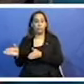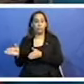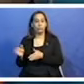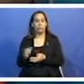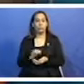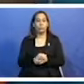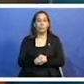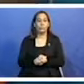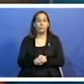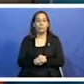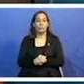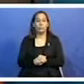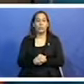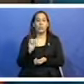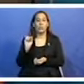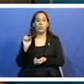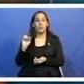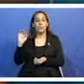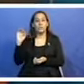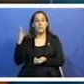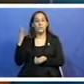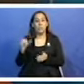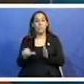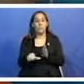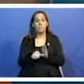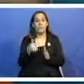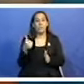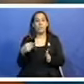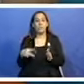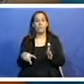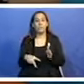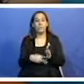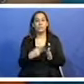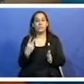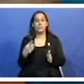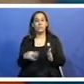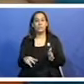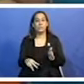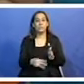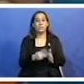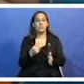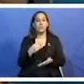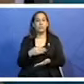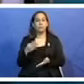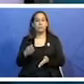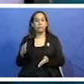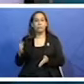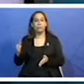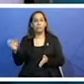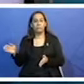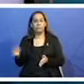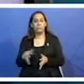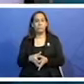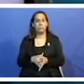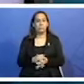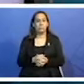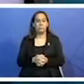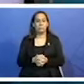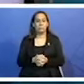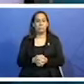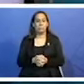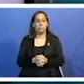números. Então, a gente vai ver o que aconteceu primeiro, segundo, terceiro e assim por diante. Vamos lá.